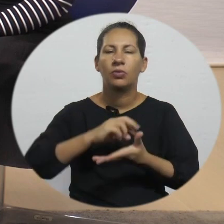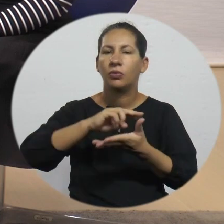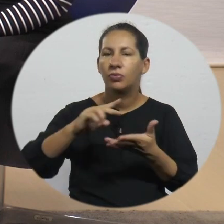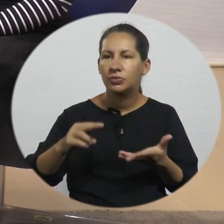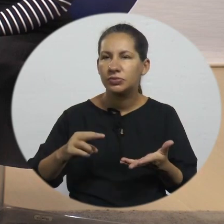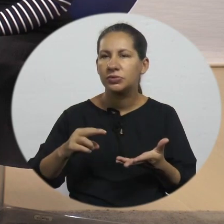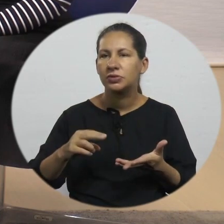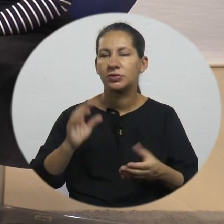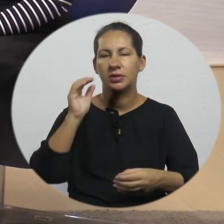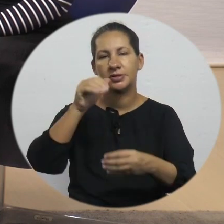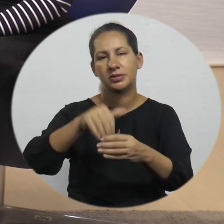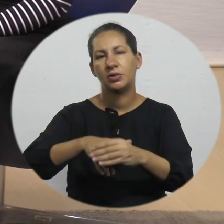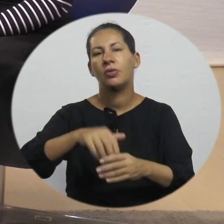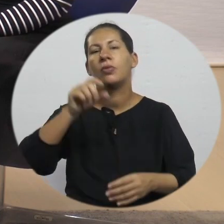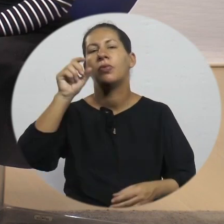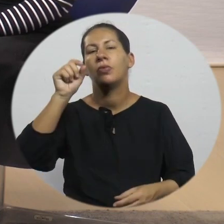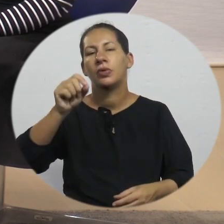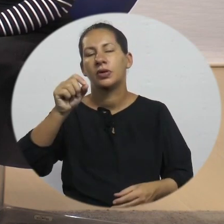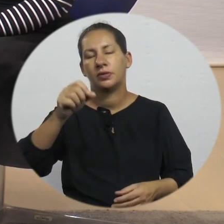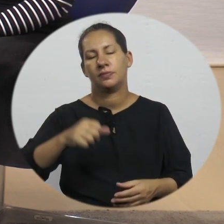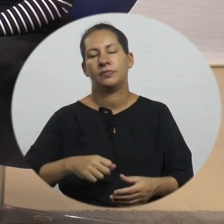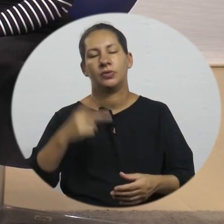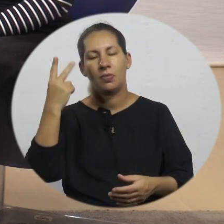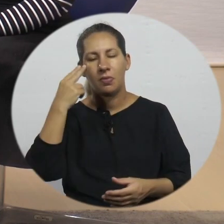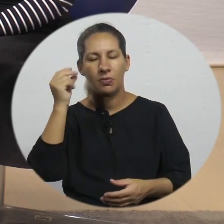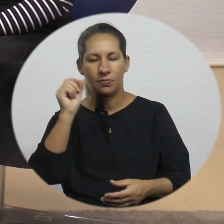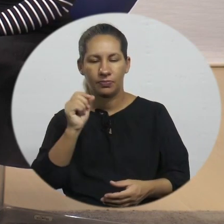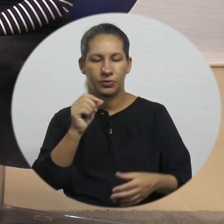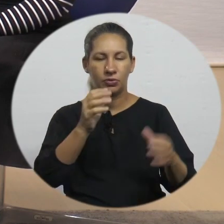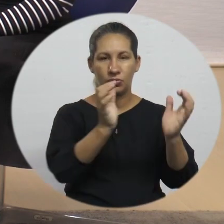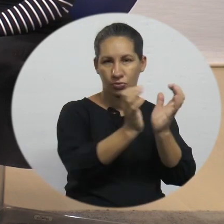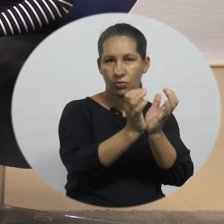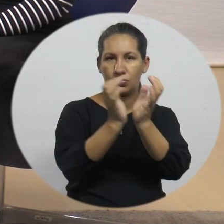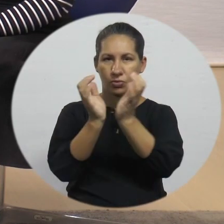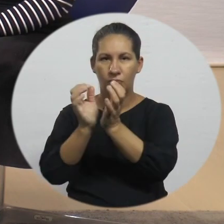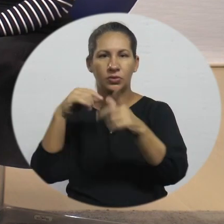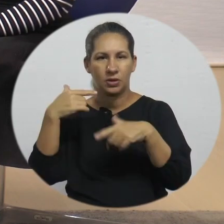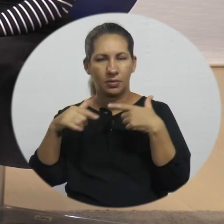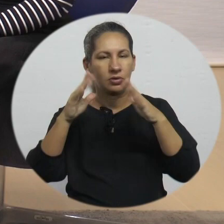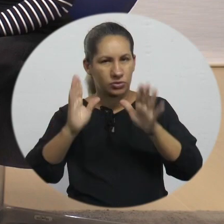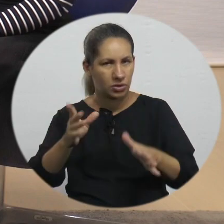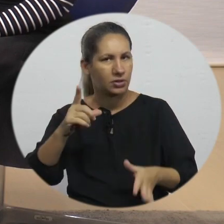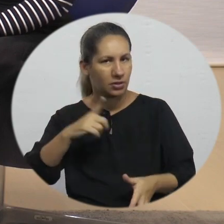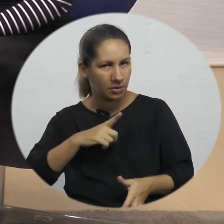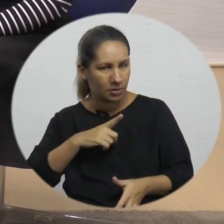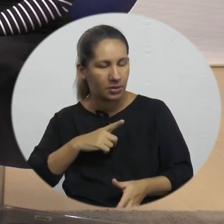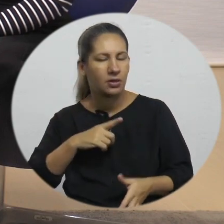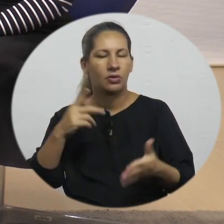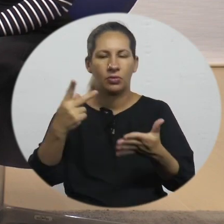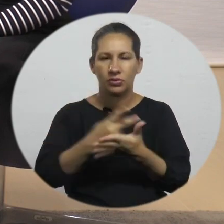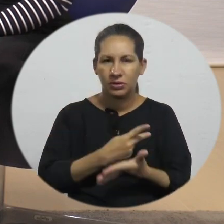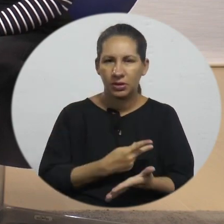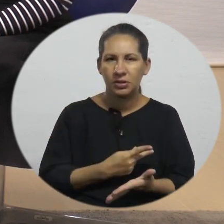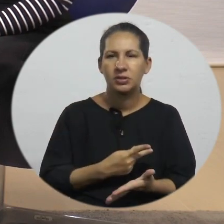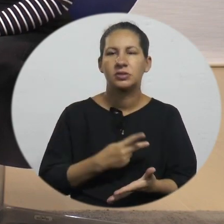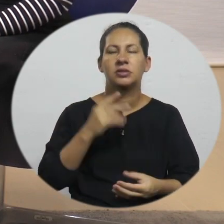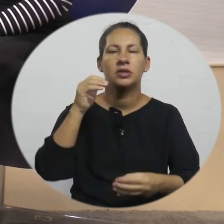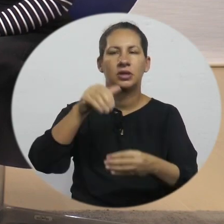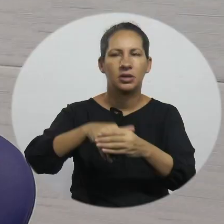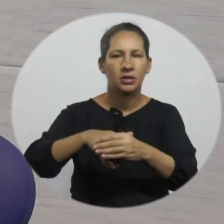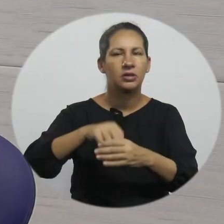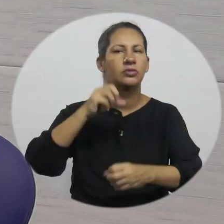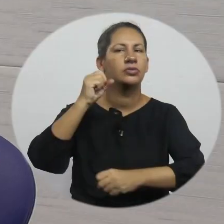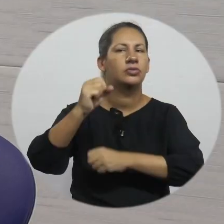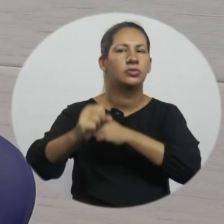aspectos relativos à eleição. O que é que normalmente acontece? Esses grupos de trabalho eles já têm uma rotina, já acontece a cada